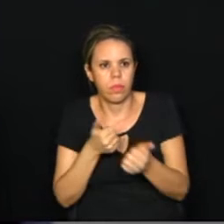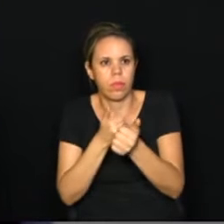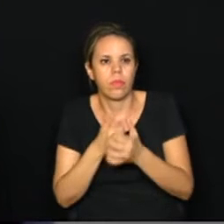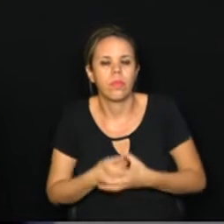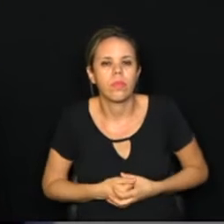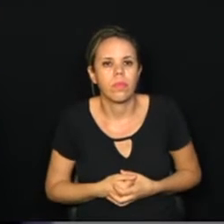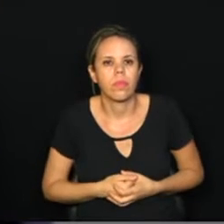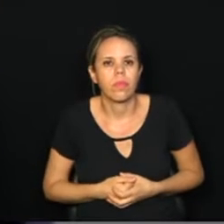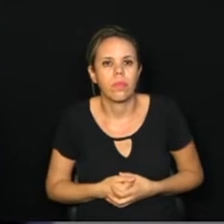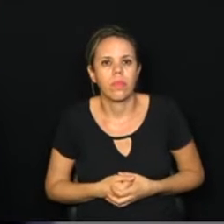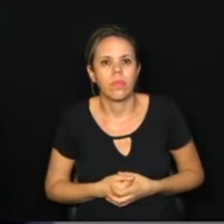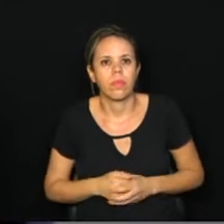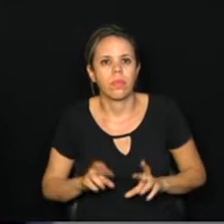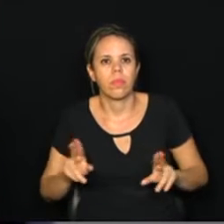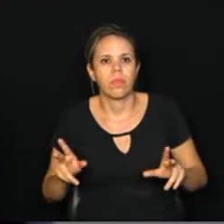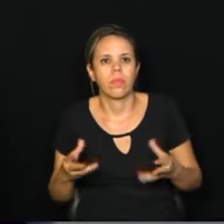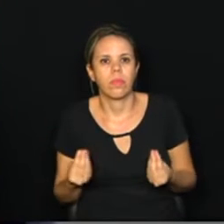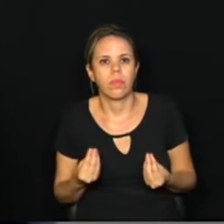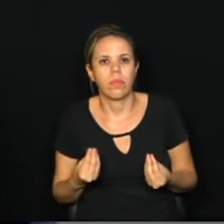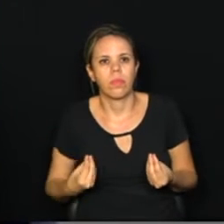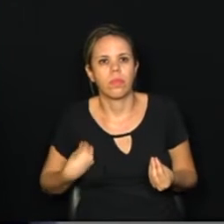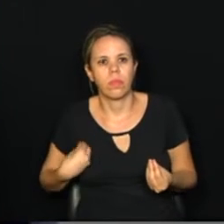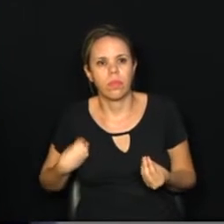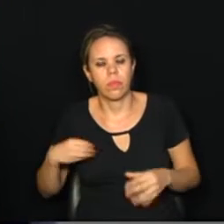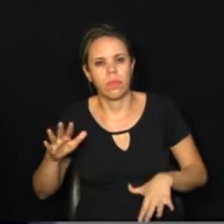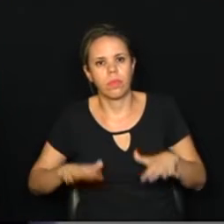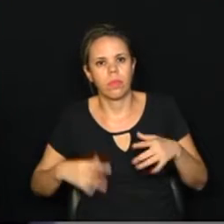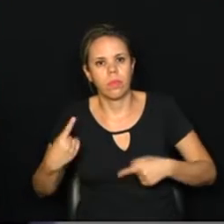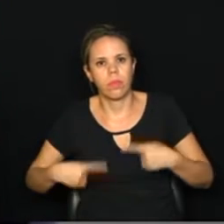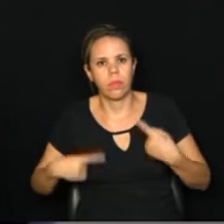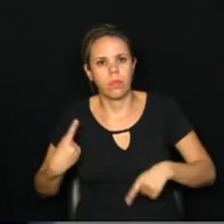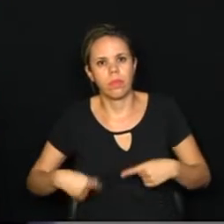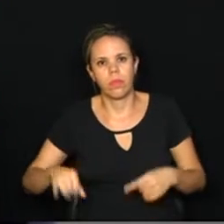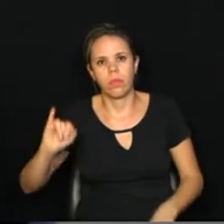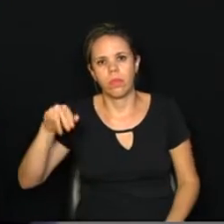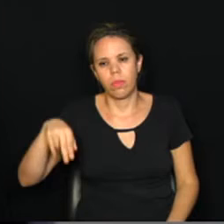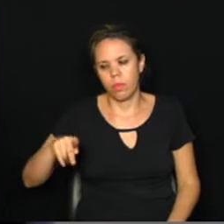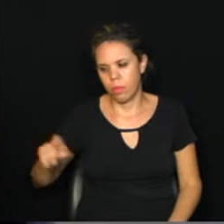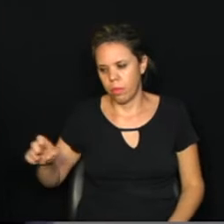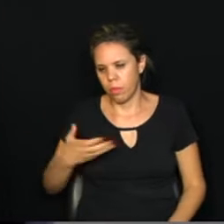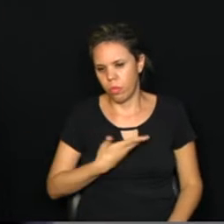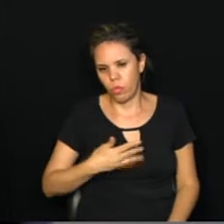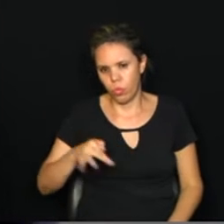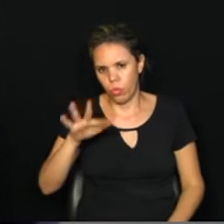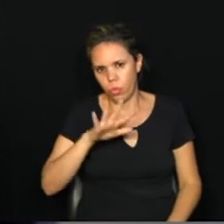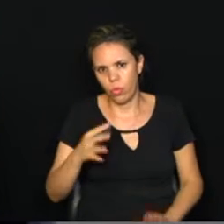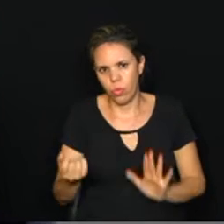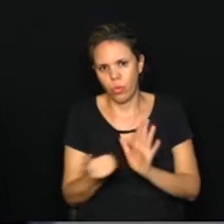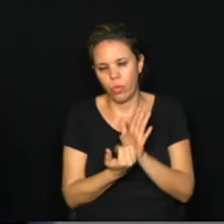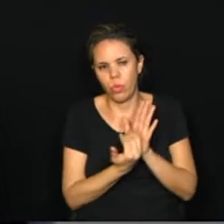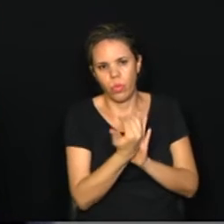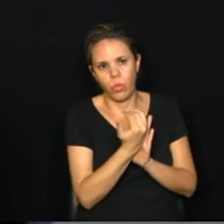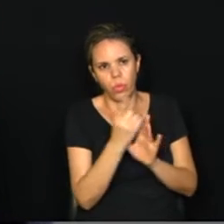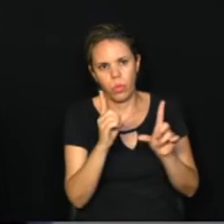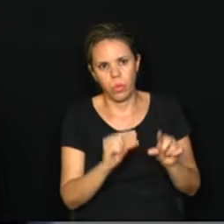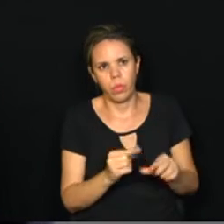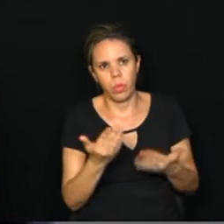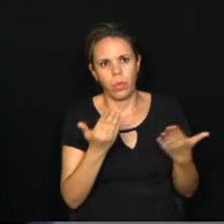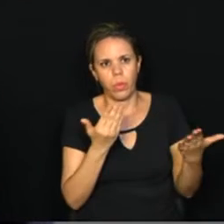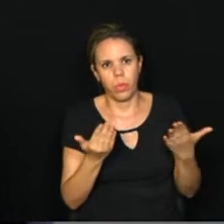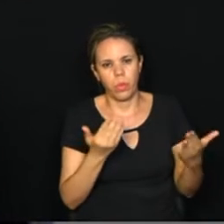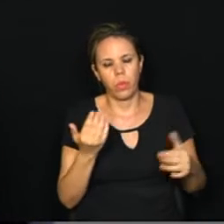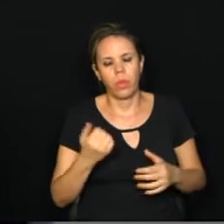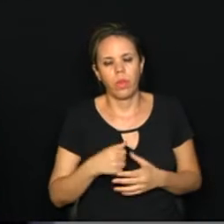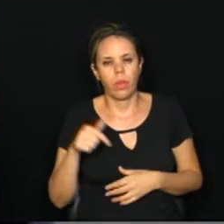acompanhamento, e diferente muito do que existe, às vezes, a discussão entre o INPE e o governo federal, se o registro aumentou ou diminuiu,